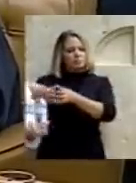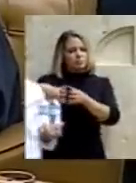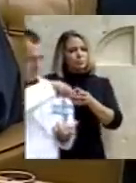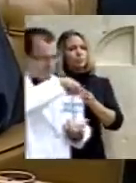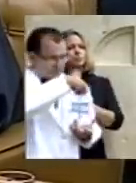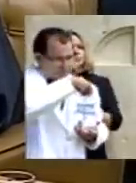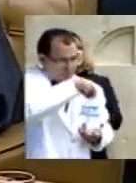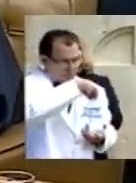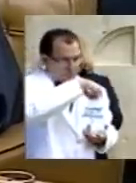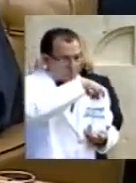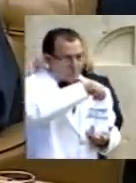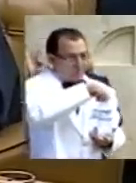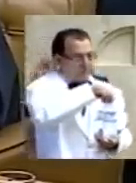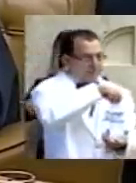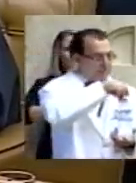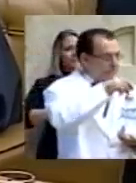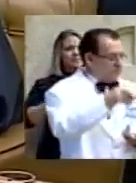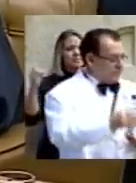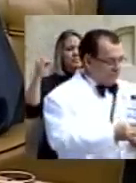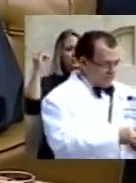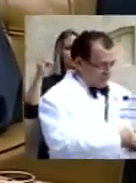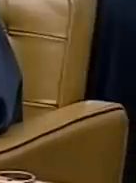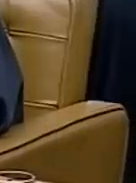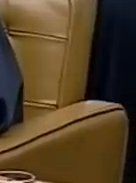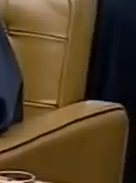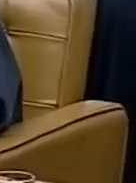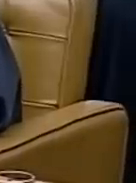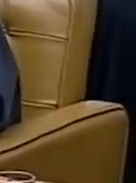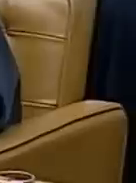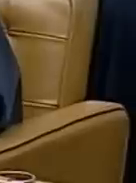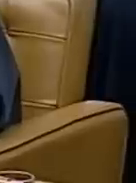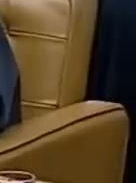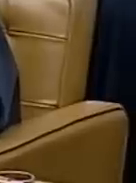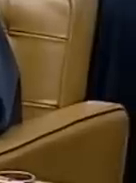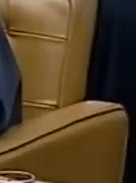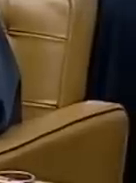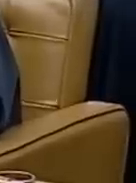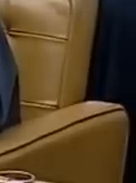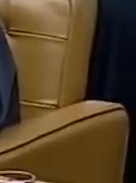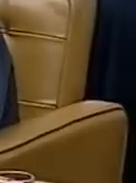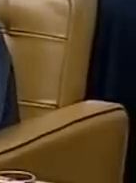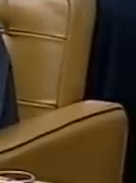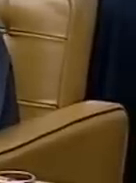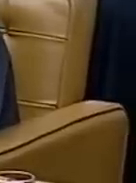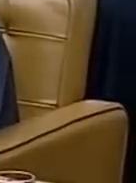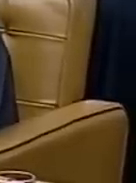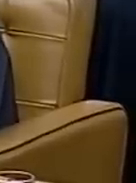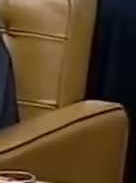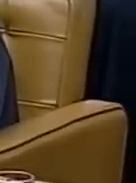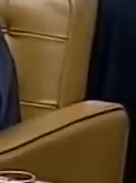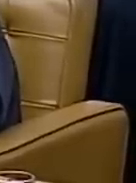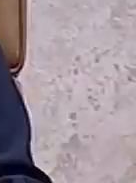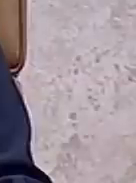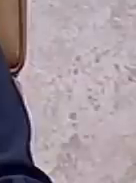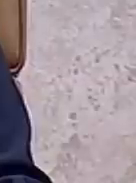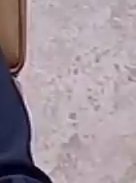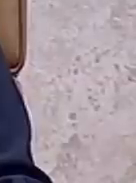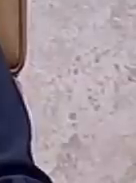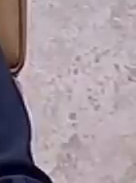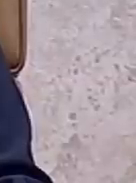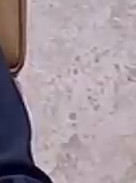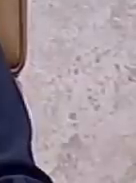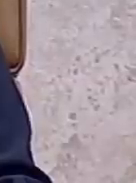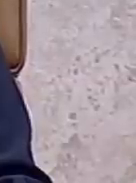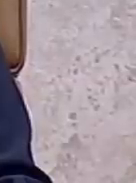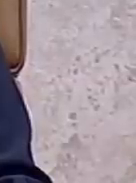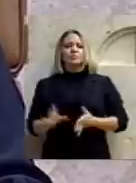Federal a instância própria para decidir questões morais, como a descriminalização do aborto, a legalidade